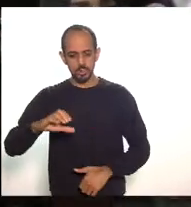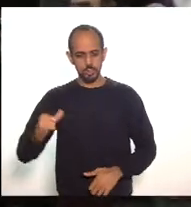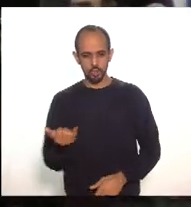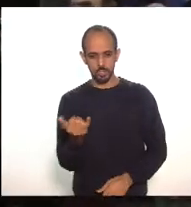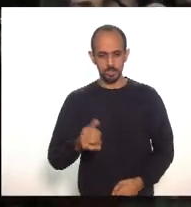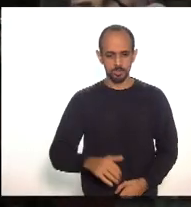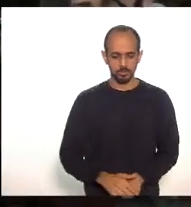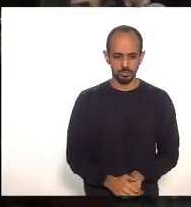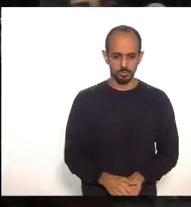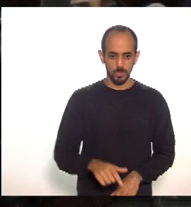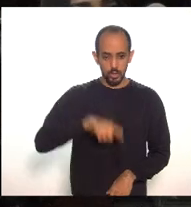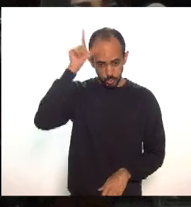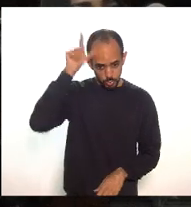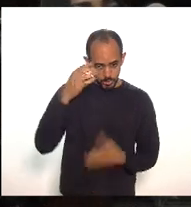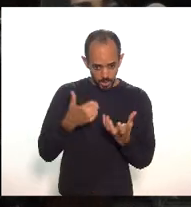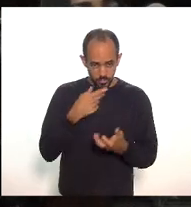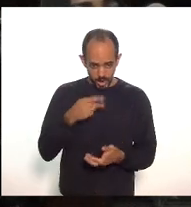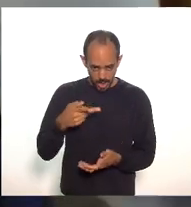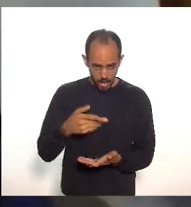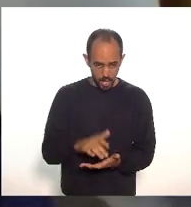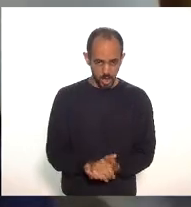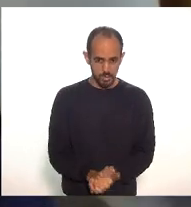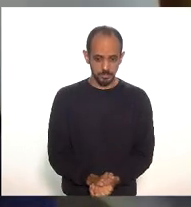Deputado isso quer falar